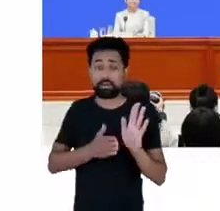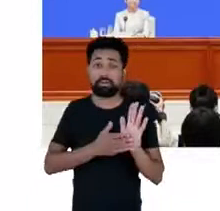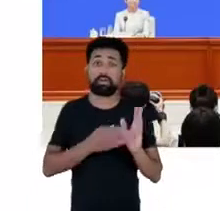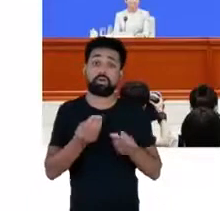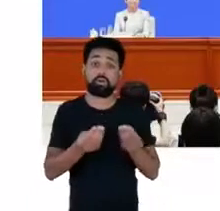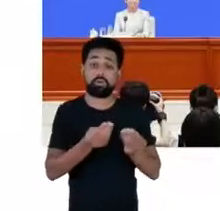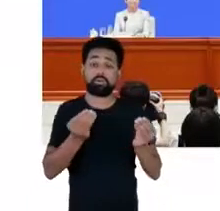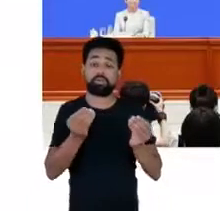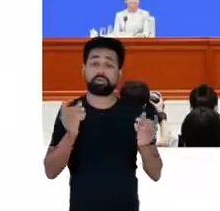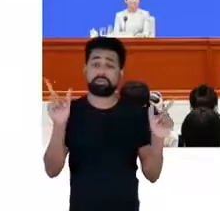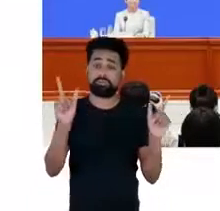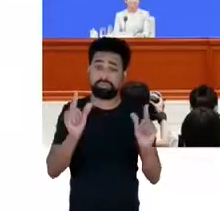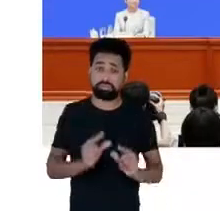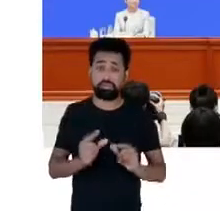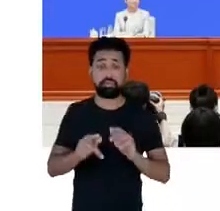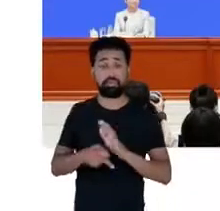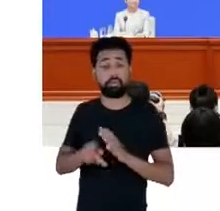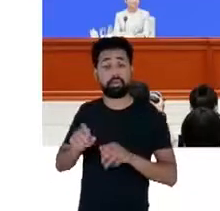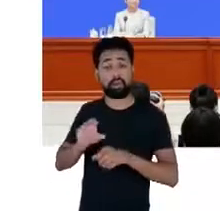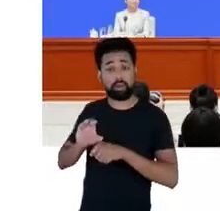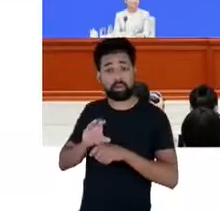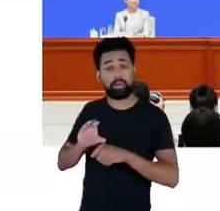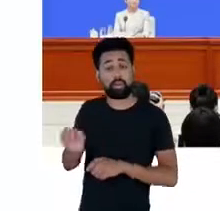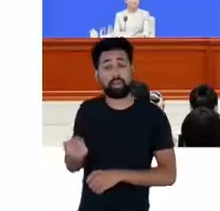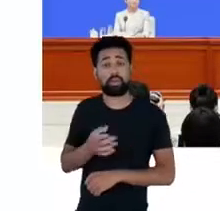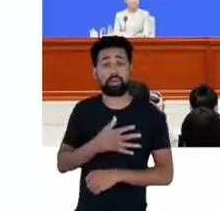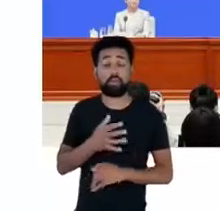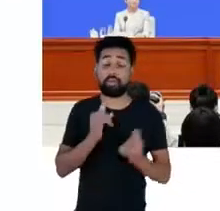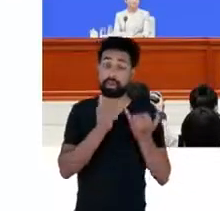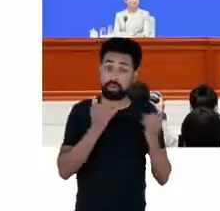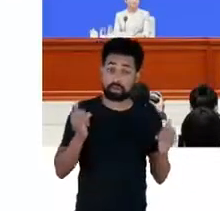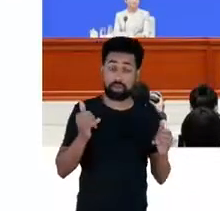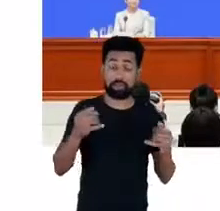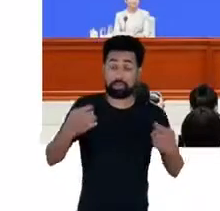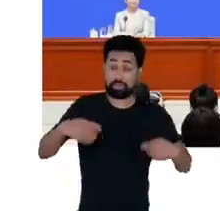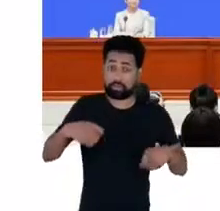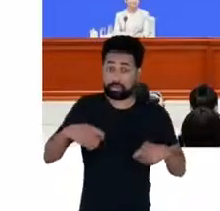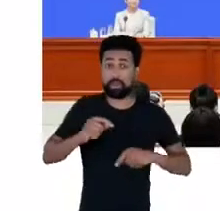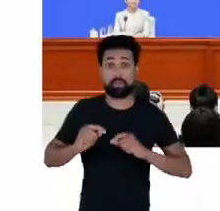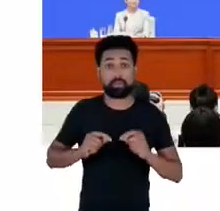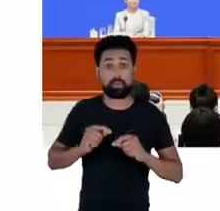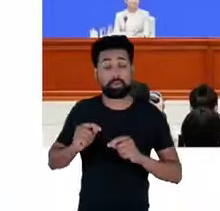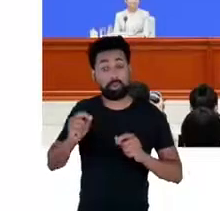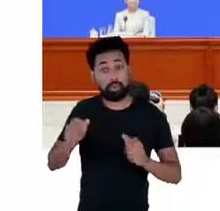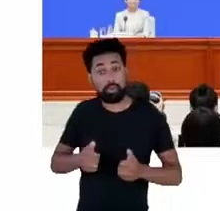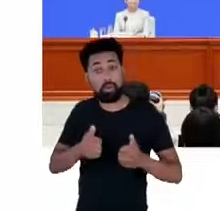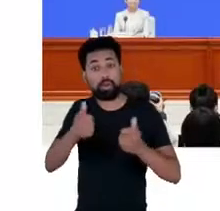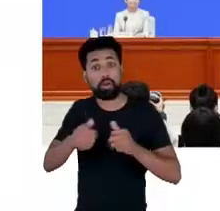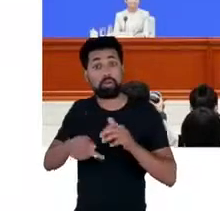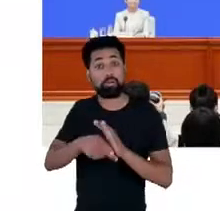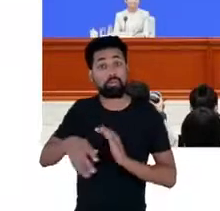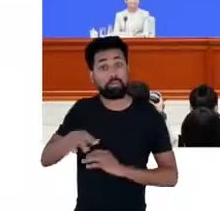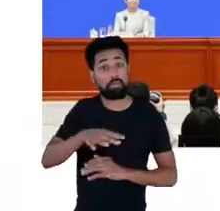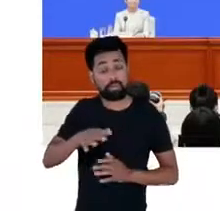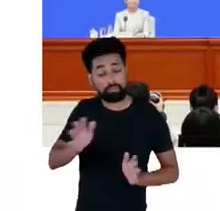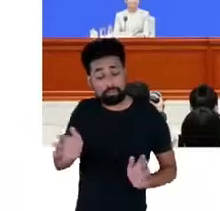de carbono e o desenvolvimento de novas energias. Precisamos otimizar os mecanismos de incentivo